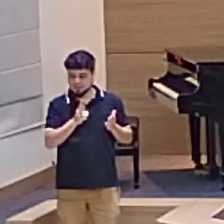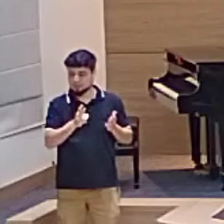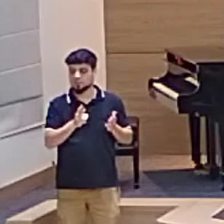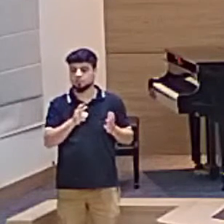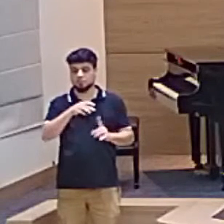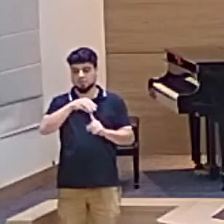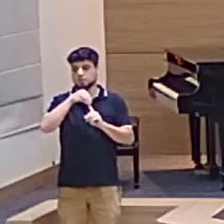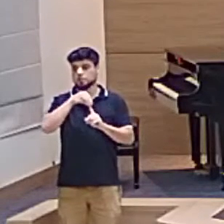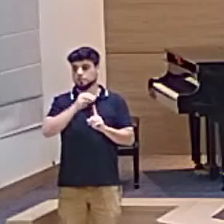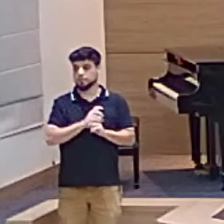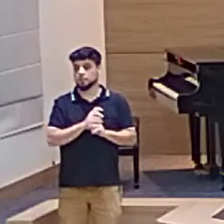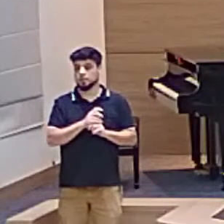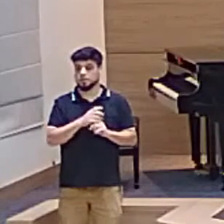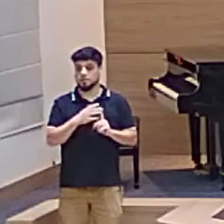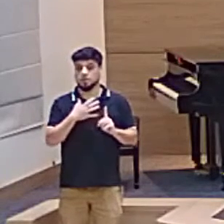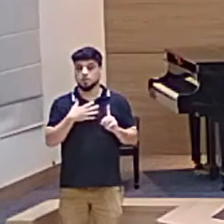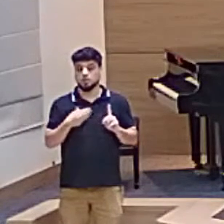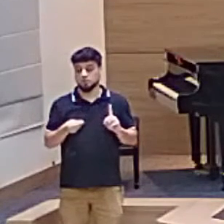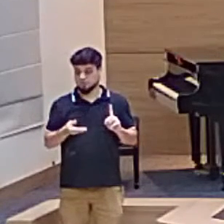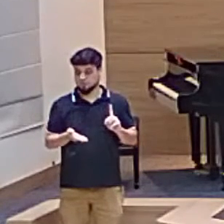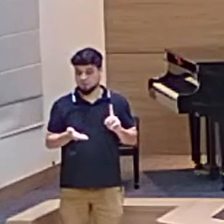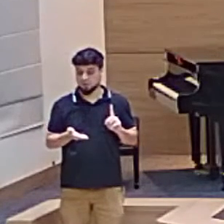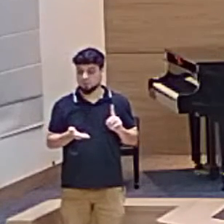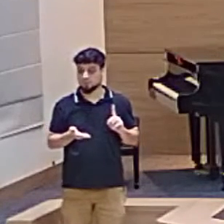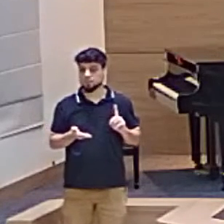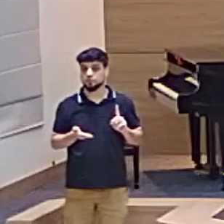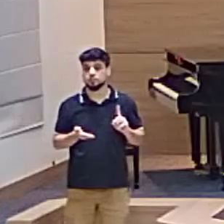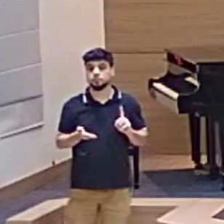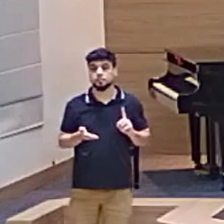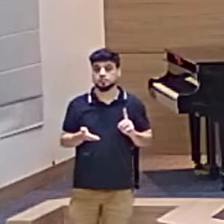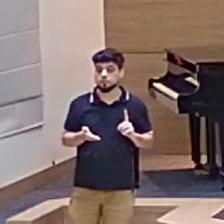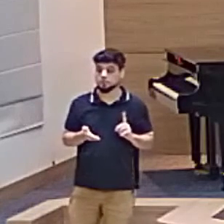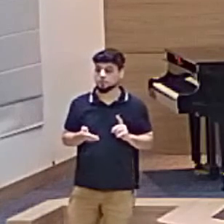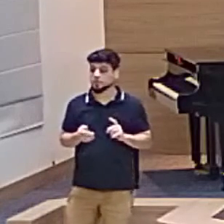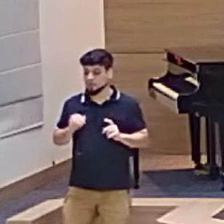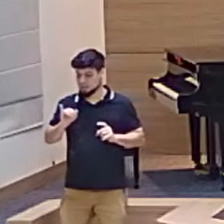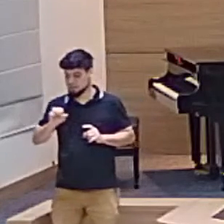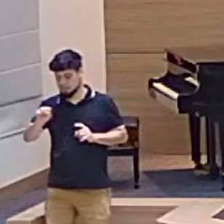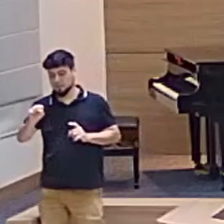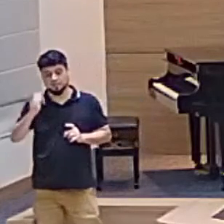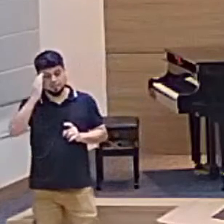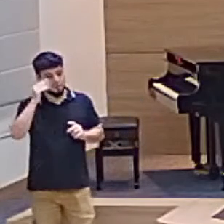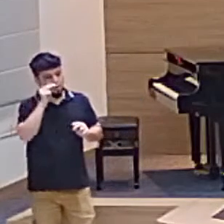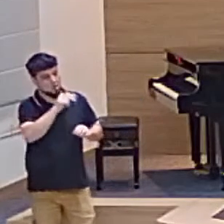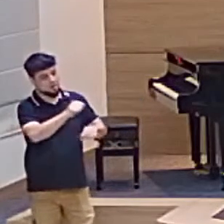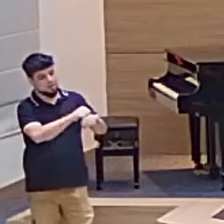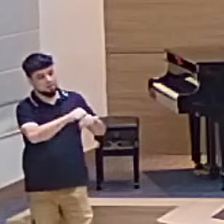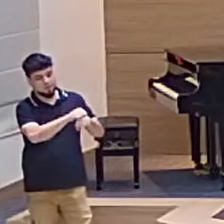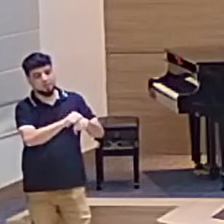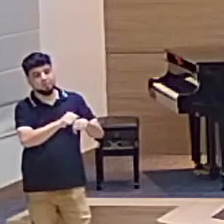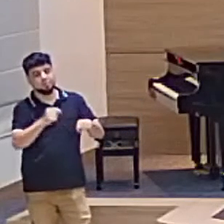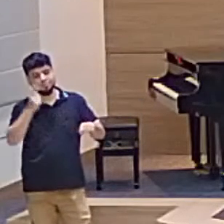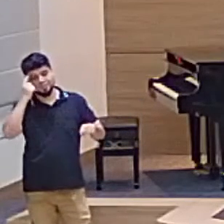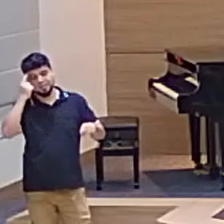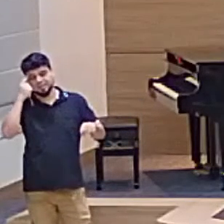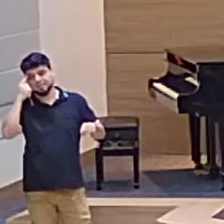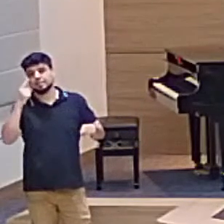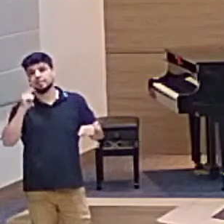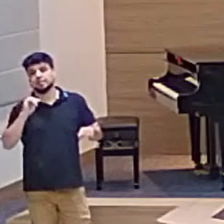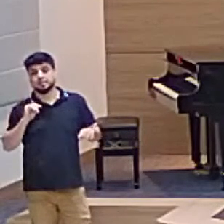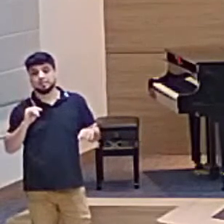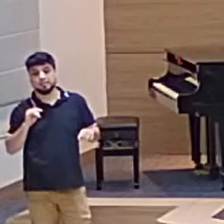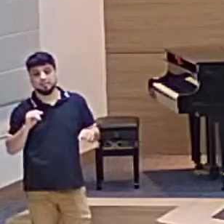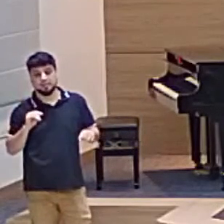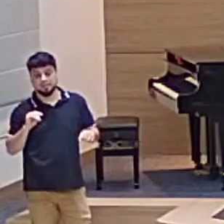liderança então filho já Isaac olha para Abraão e diz ao meu pai é ser um